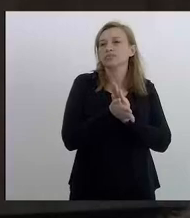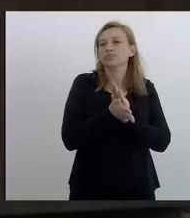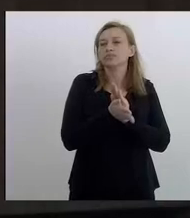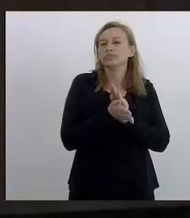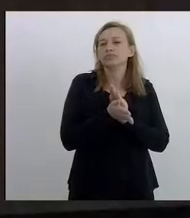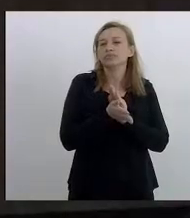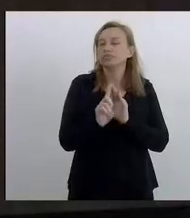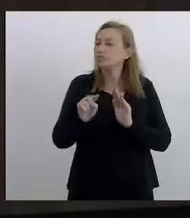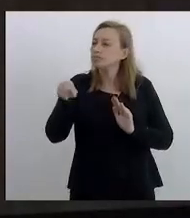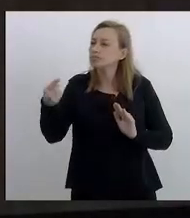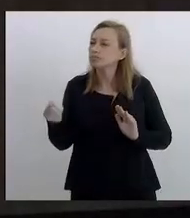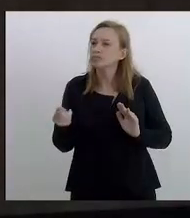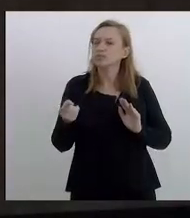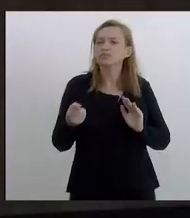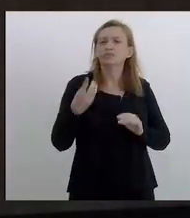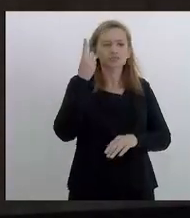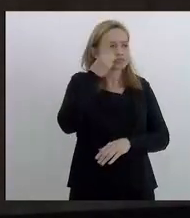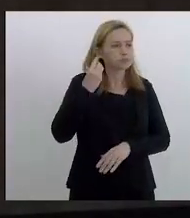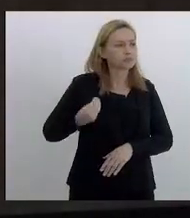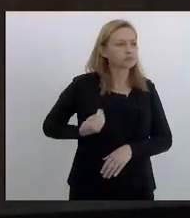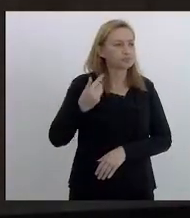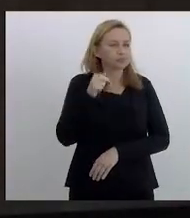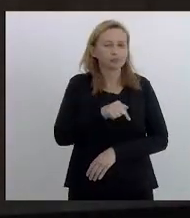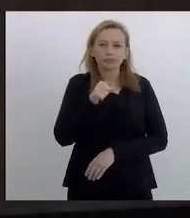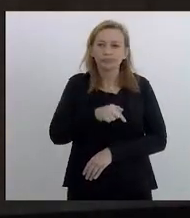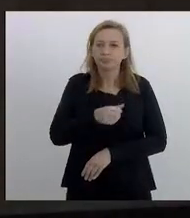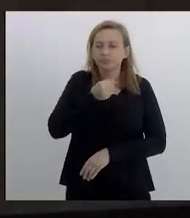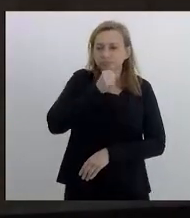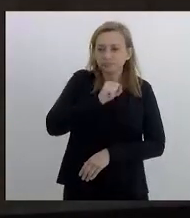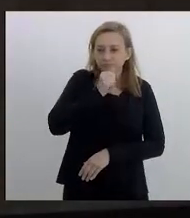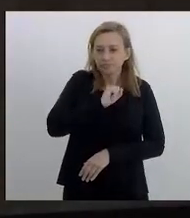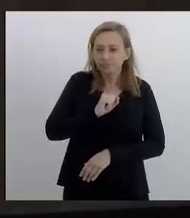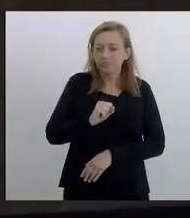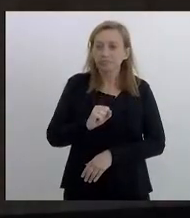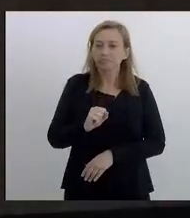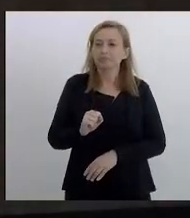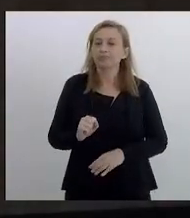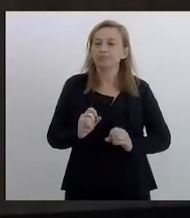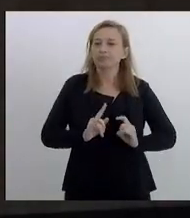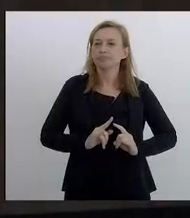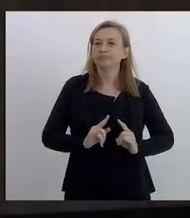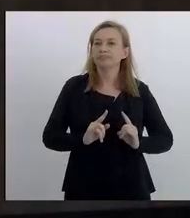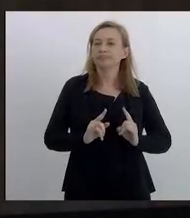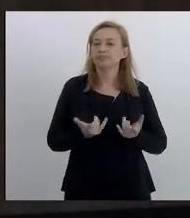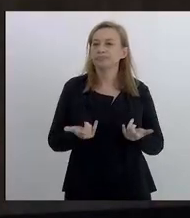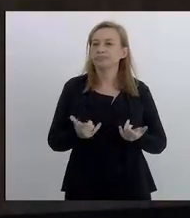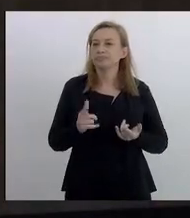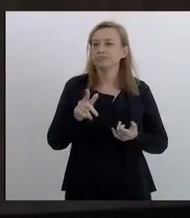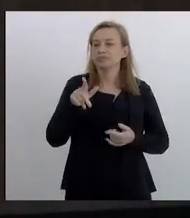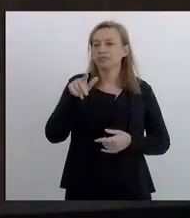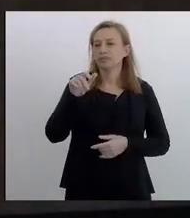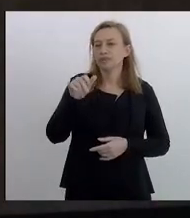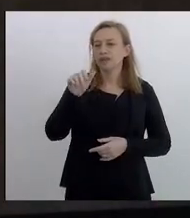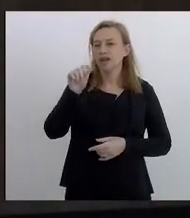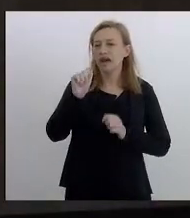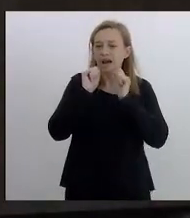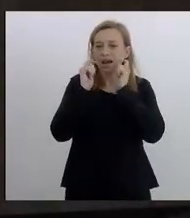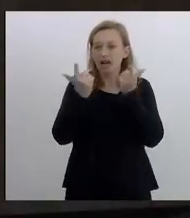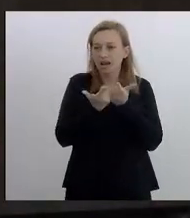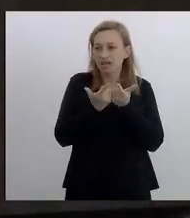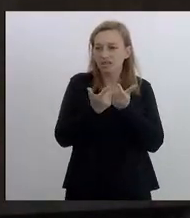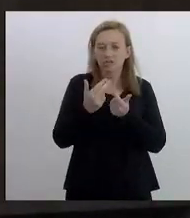Outros deputados não estavam aqui. O antigo Prédio da Leste foi sitiado e ninguém podia sair nem